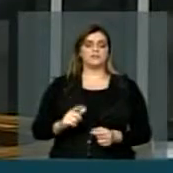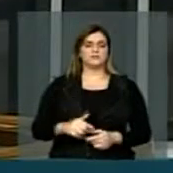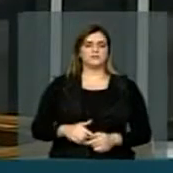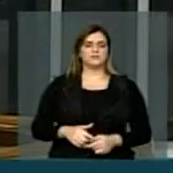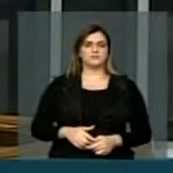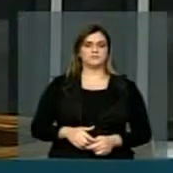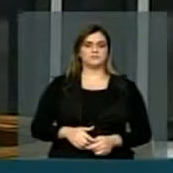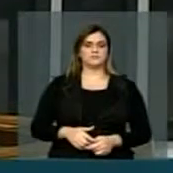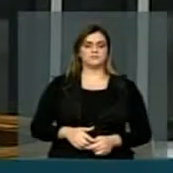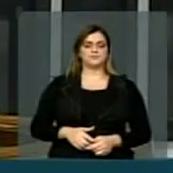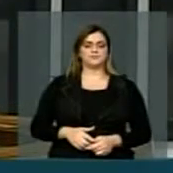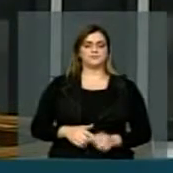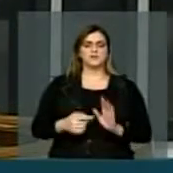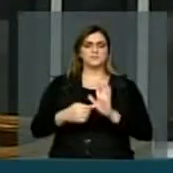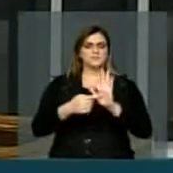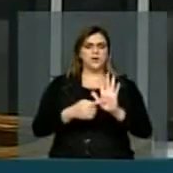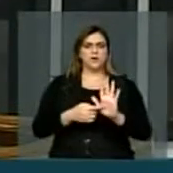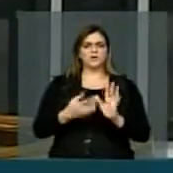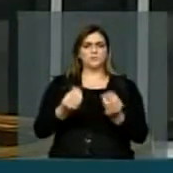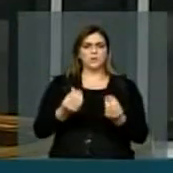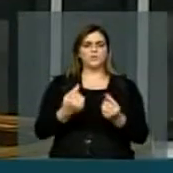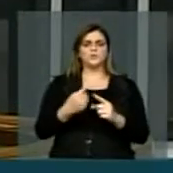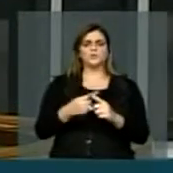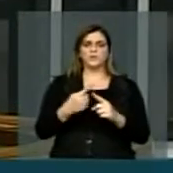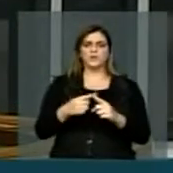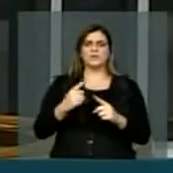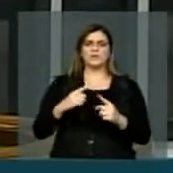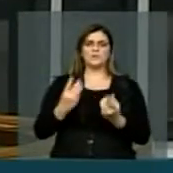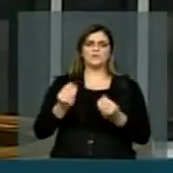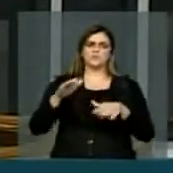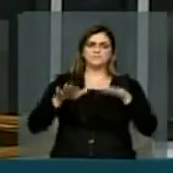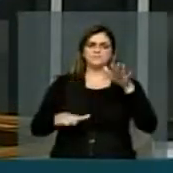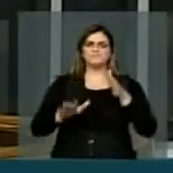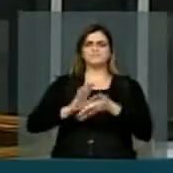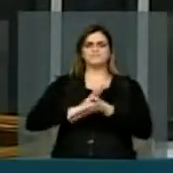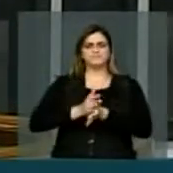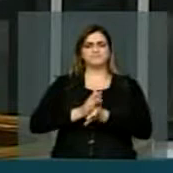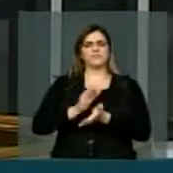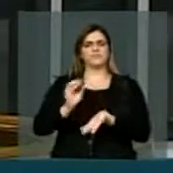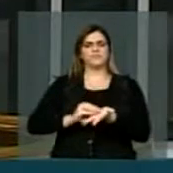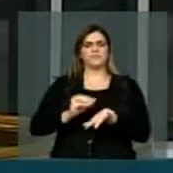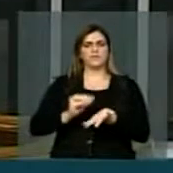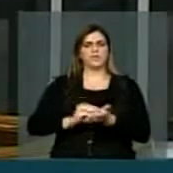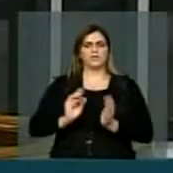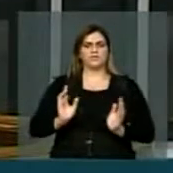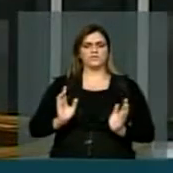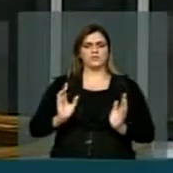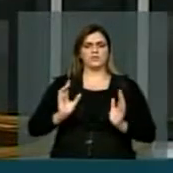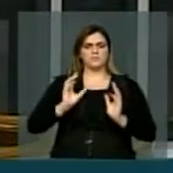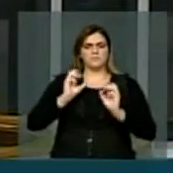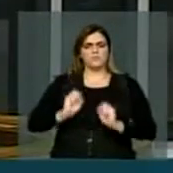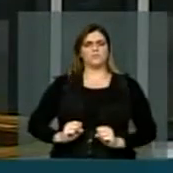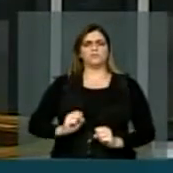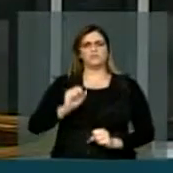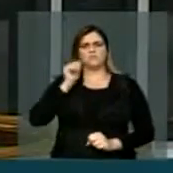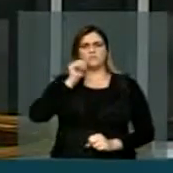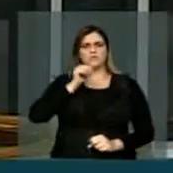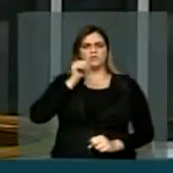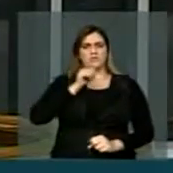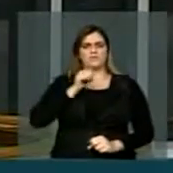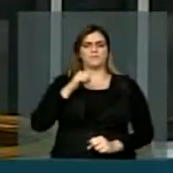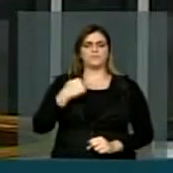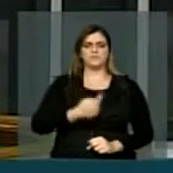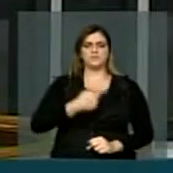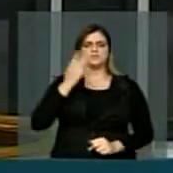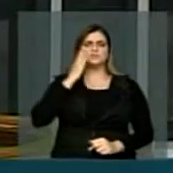expressão da iniquidade, desigualdade e da falta de poder das mulheres. Mesmo sabendo